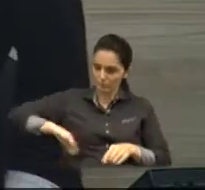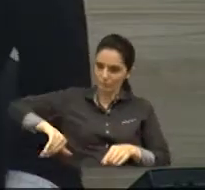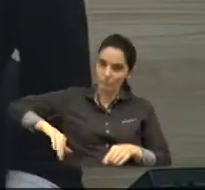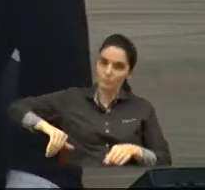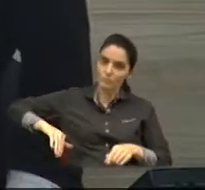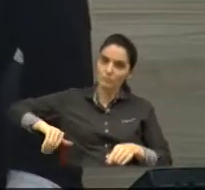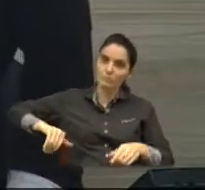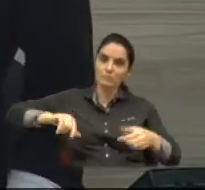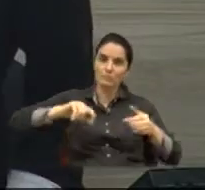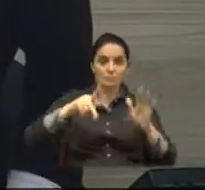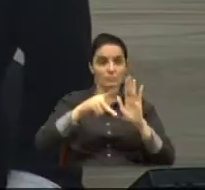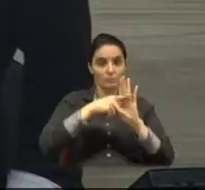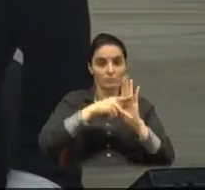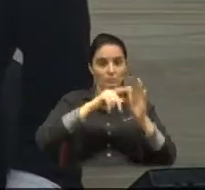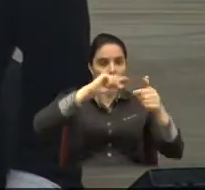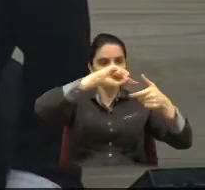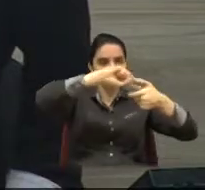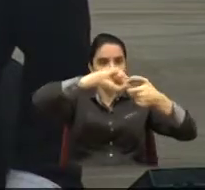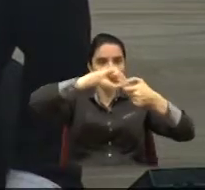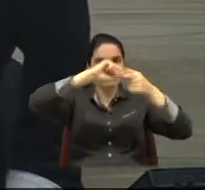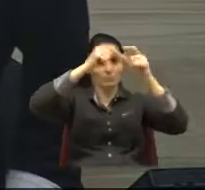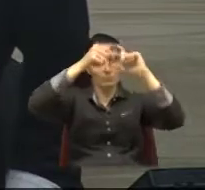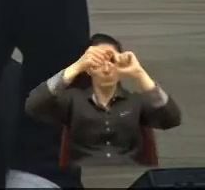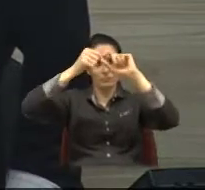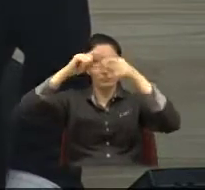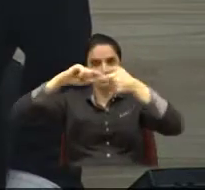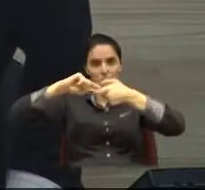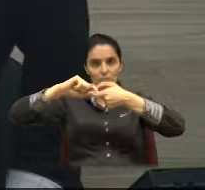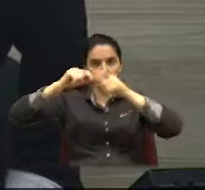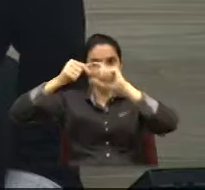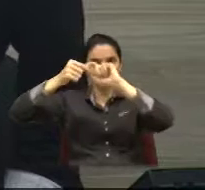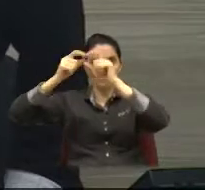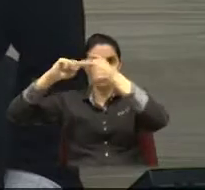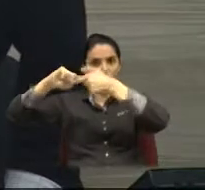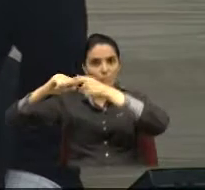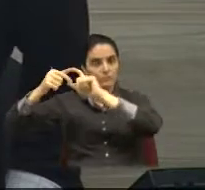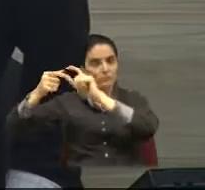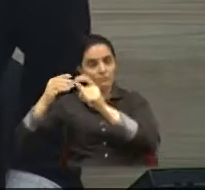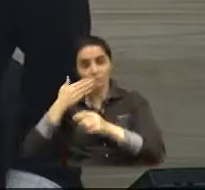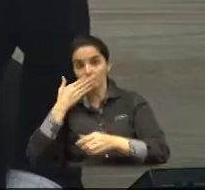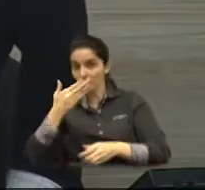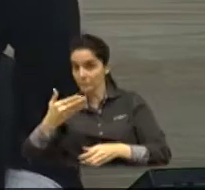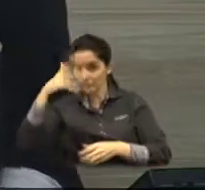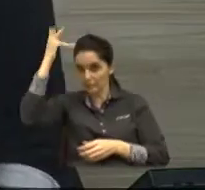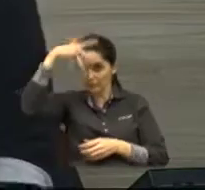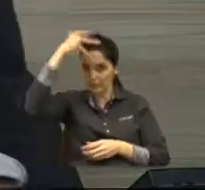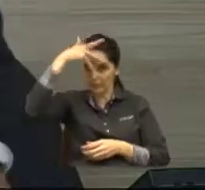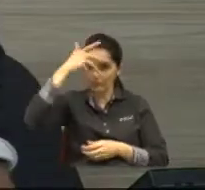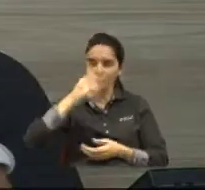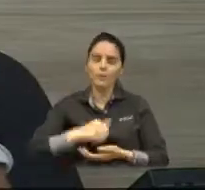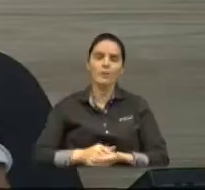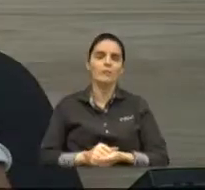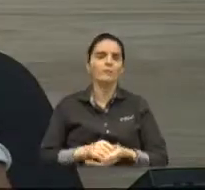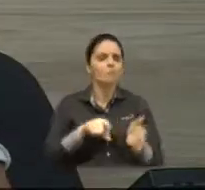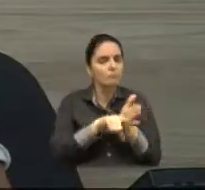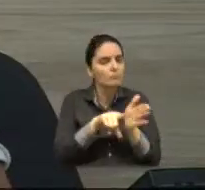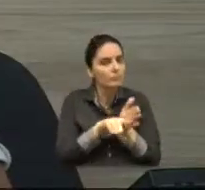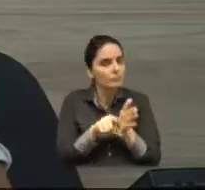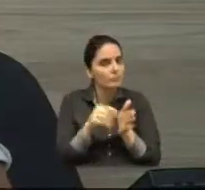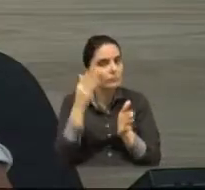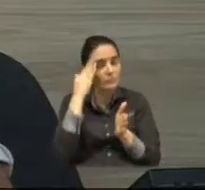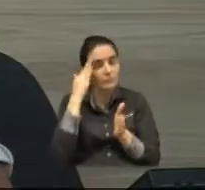gabinete com a ideia de ter uma piscina olímpica e estamos tentando estudar para que possa ser